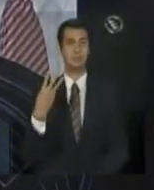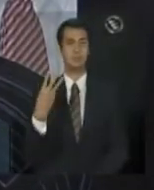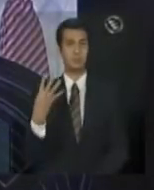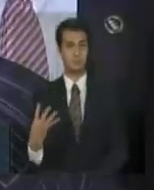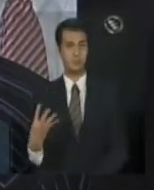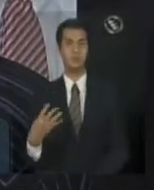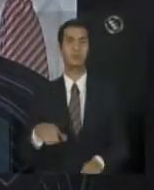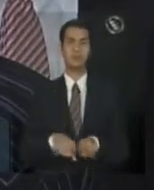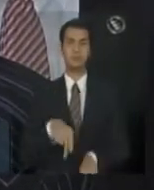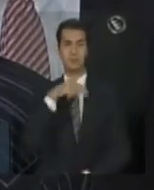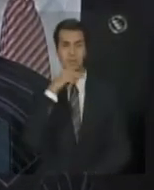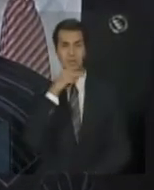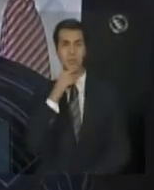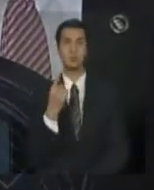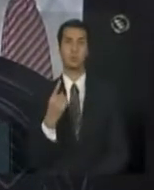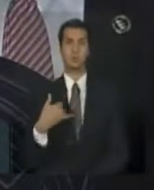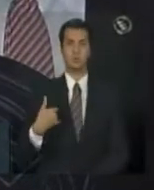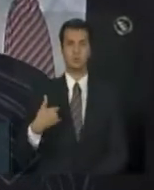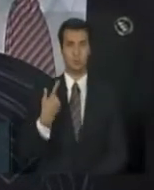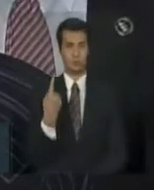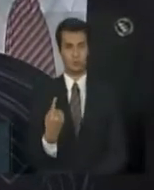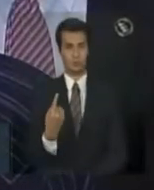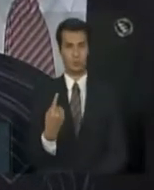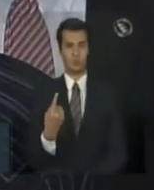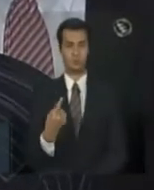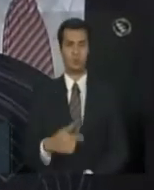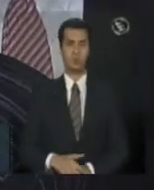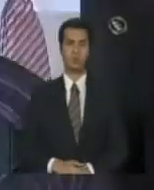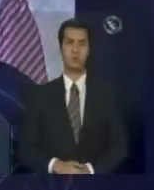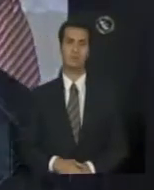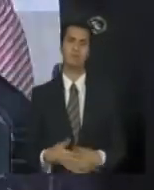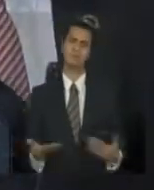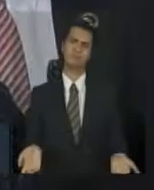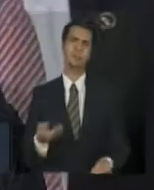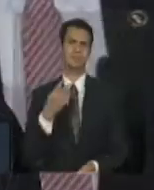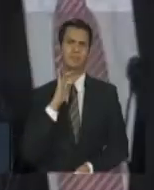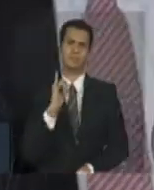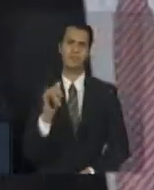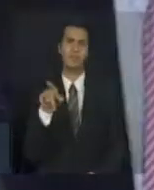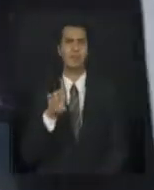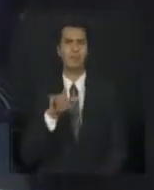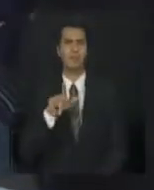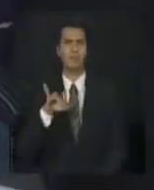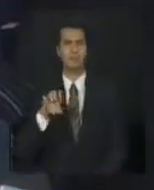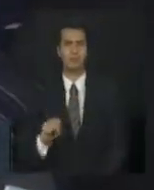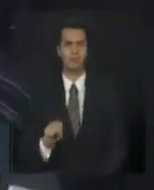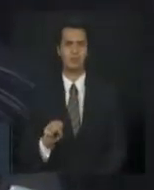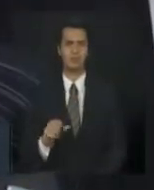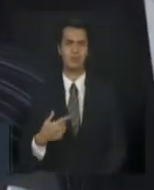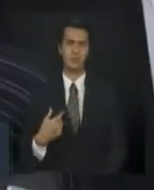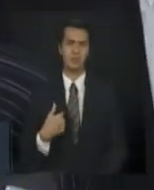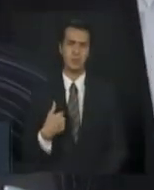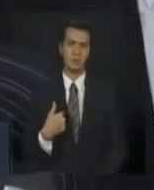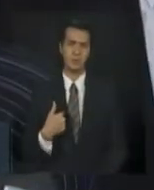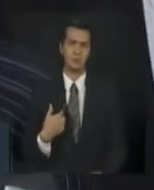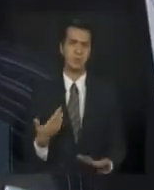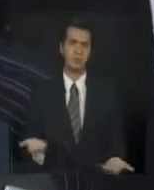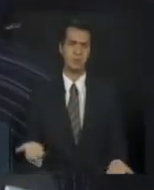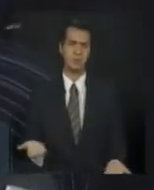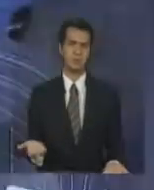um neto de 1 ano e 2 meses. Delles, eu não sou propriamente